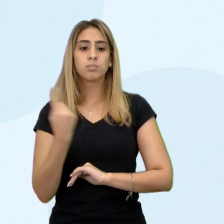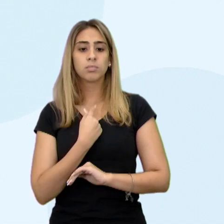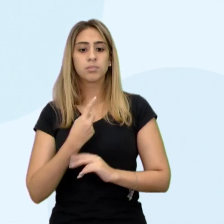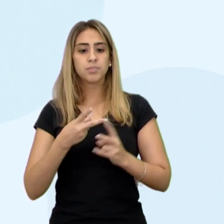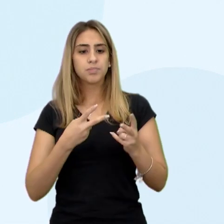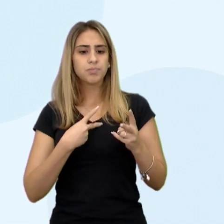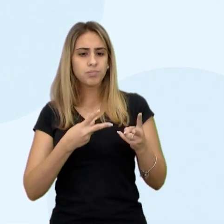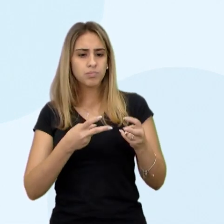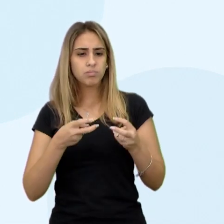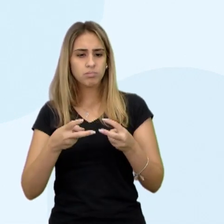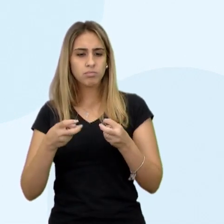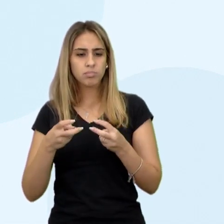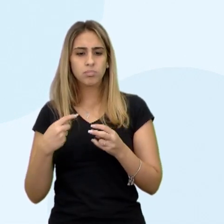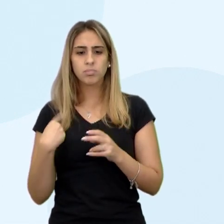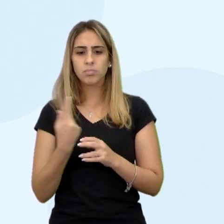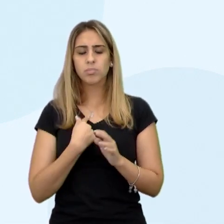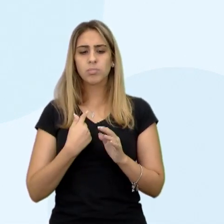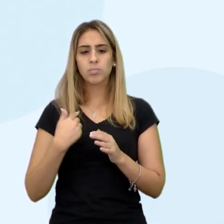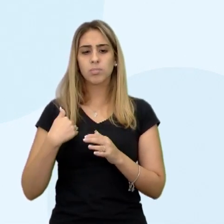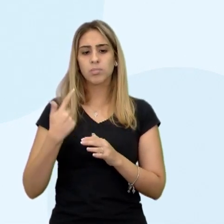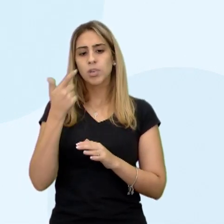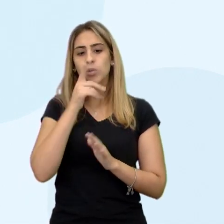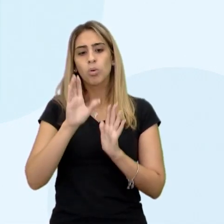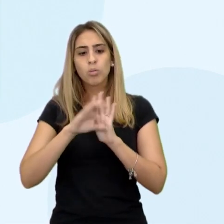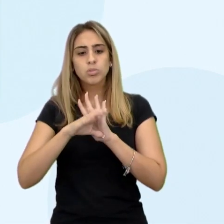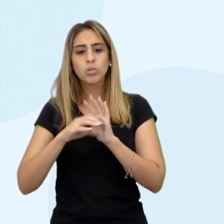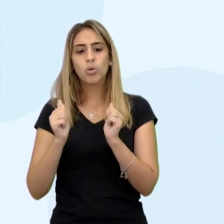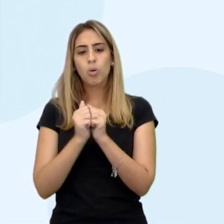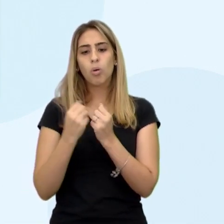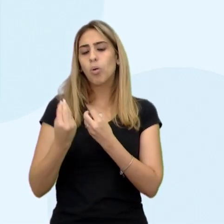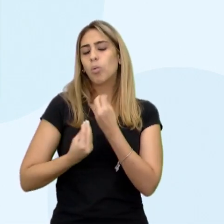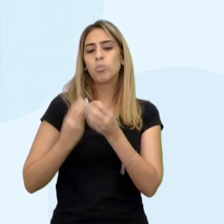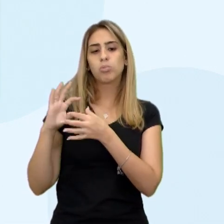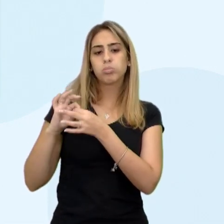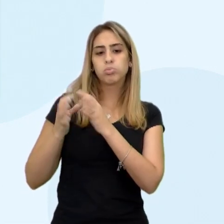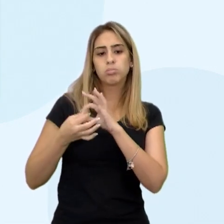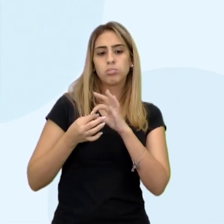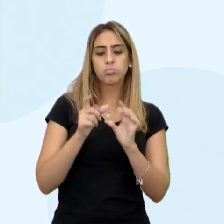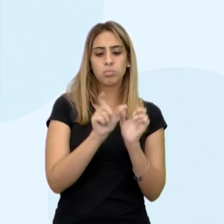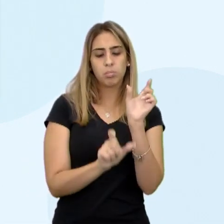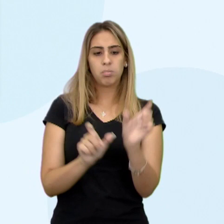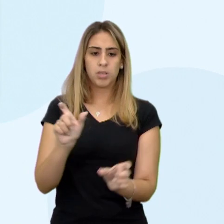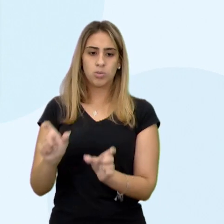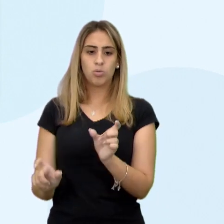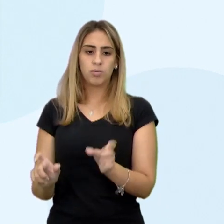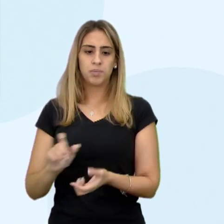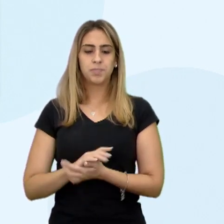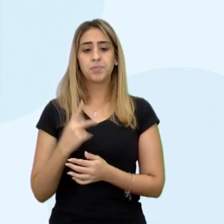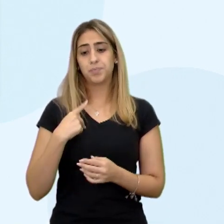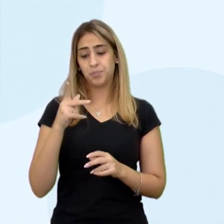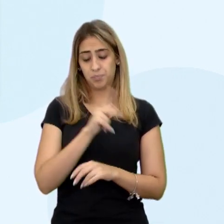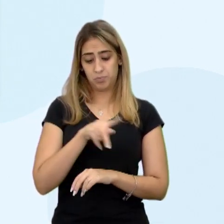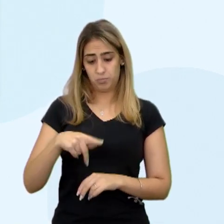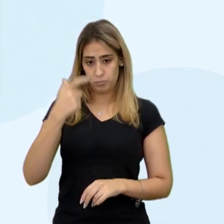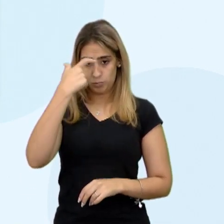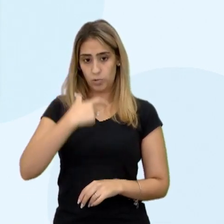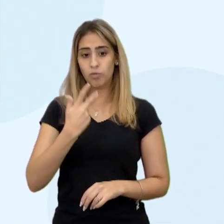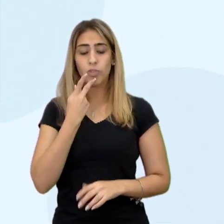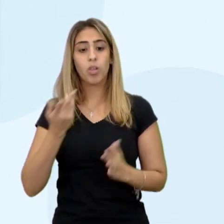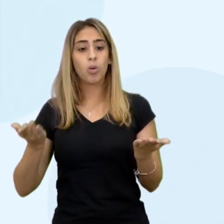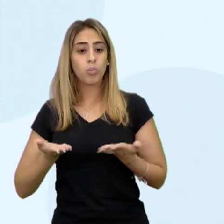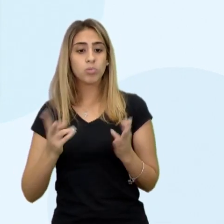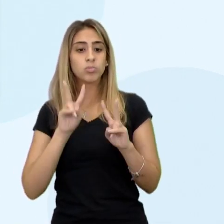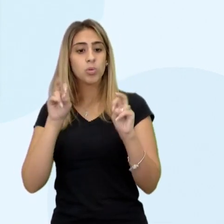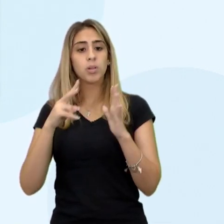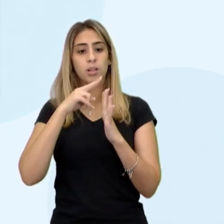de estampagem que nos constitui como indivíduos. E o Pro falou bastante hoje sobre leitura subjetiva. De acordo